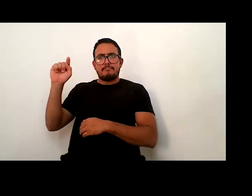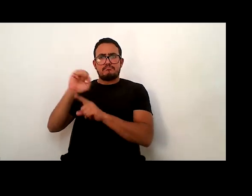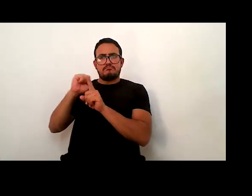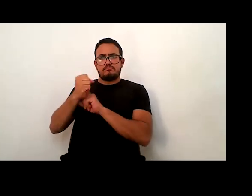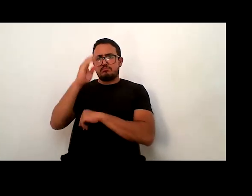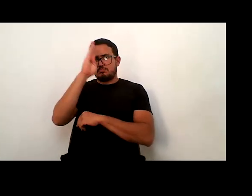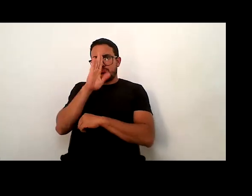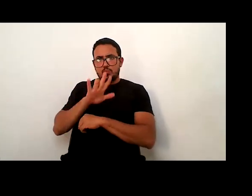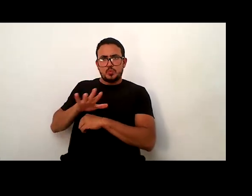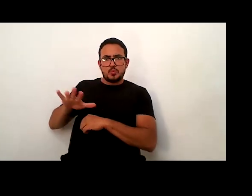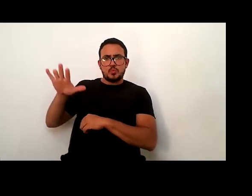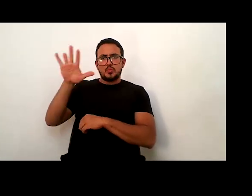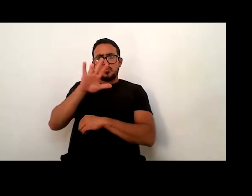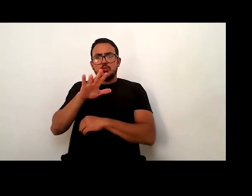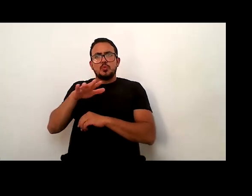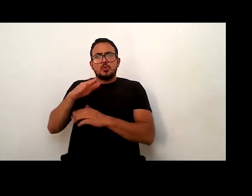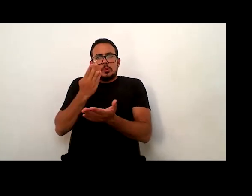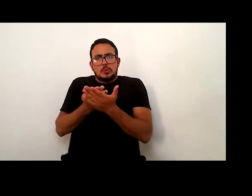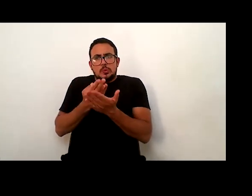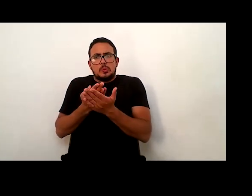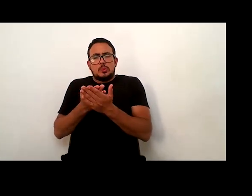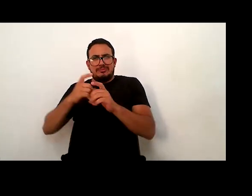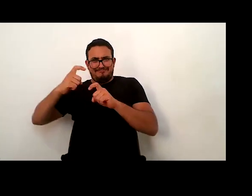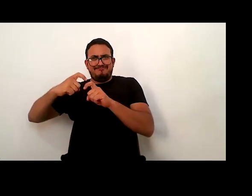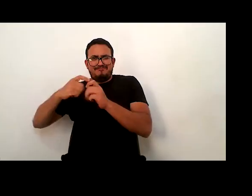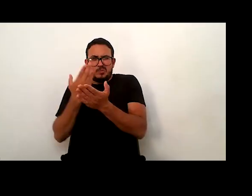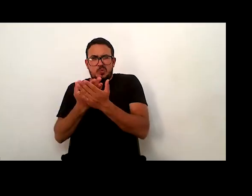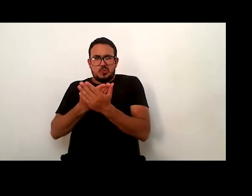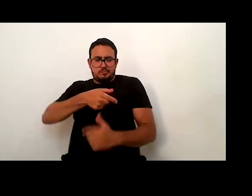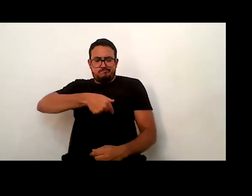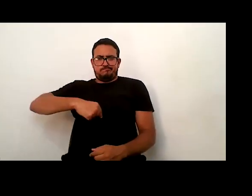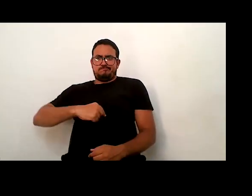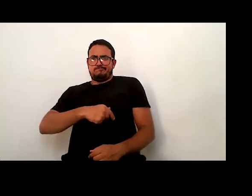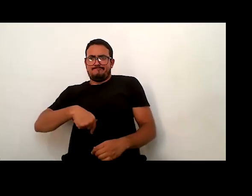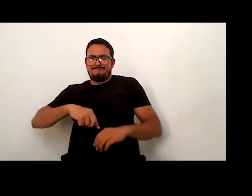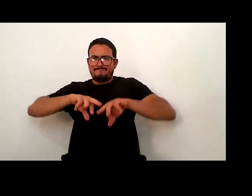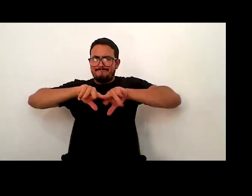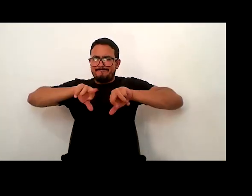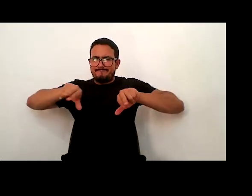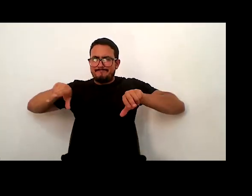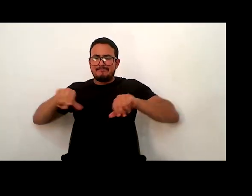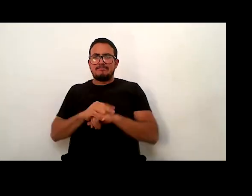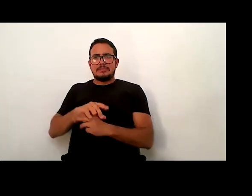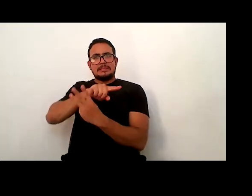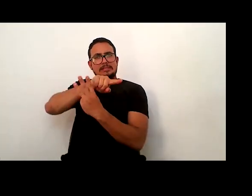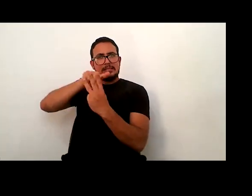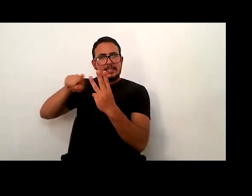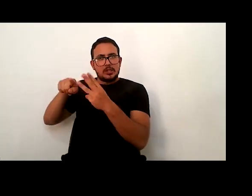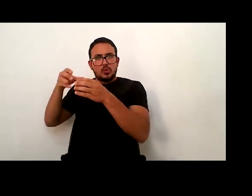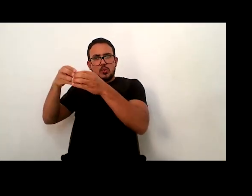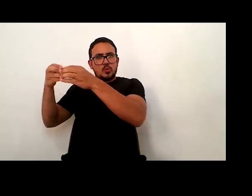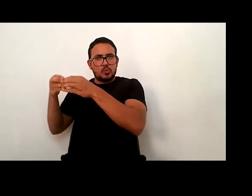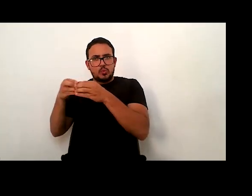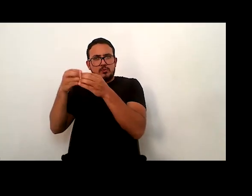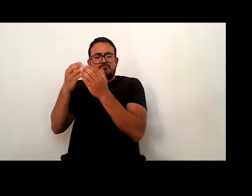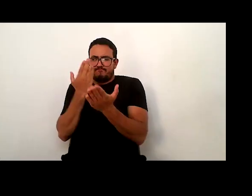a Federação Brasileira de Gastroenterologia entrou depois também. Então, são as três sociedades em conjunto que idealiza essa campanha, tá? Eu